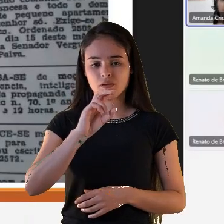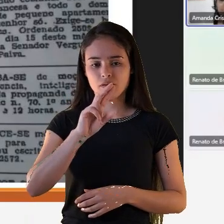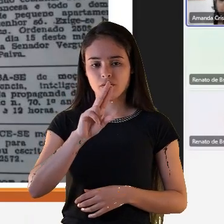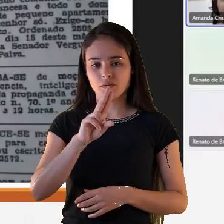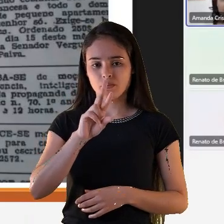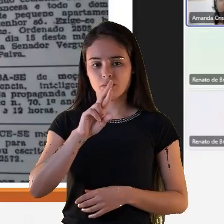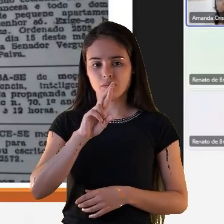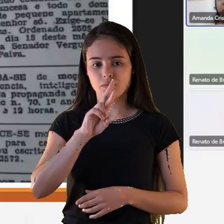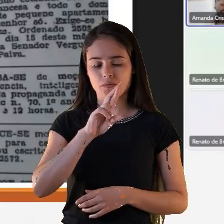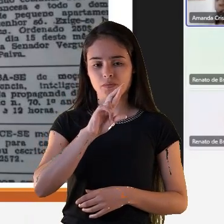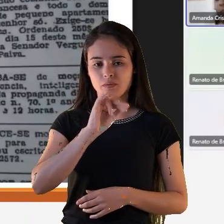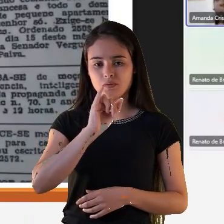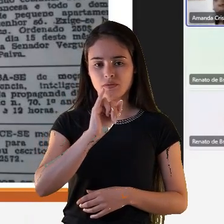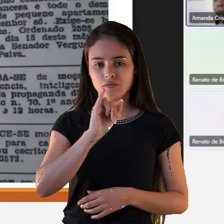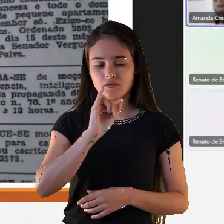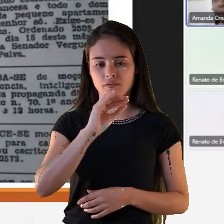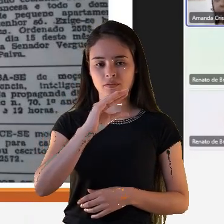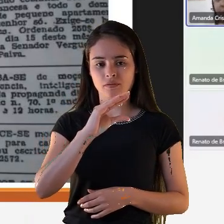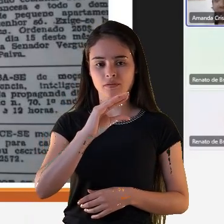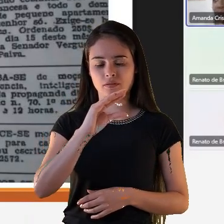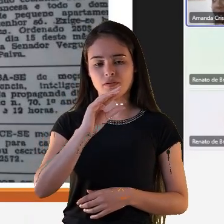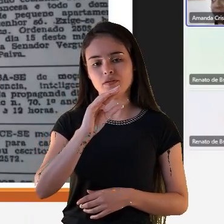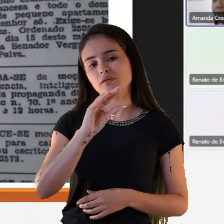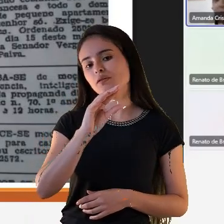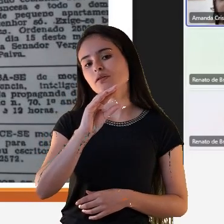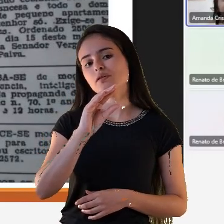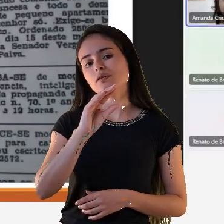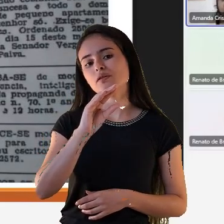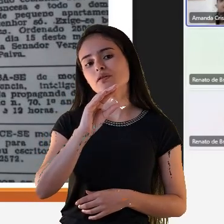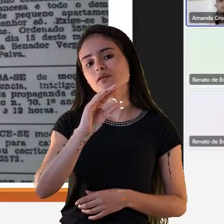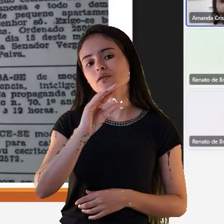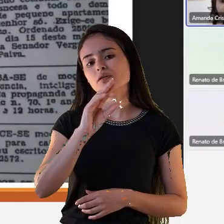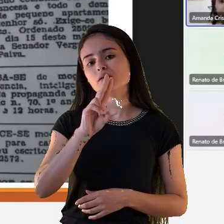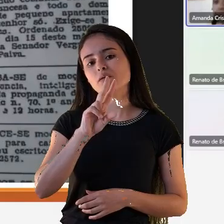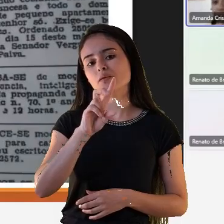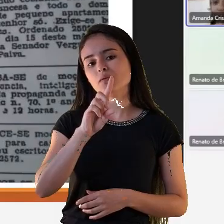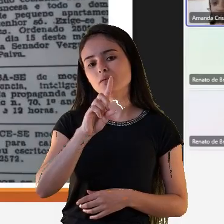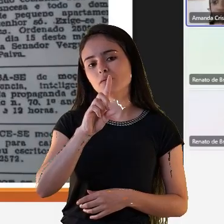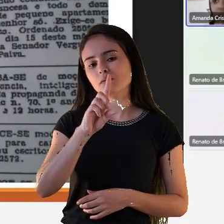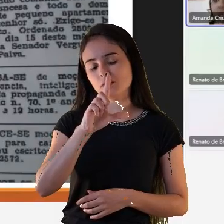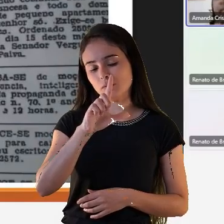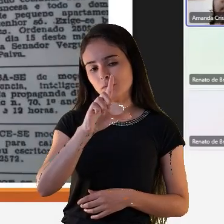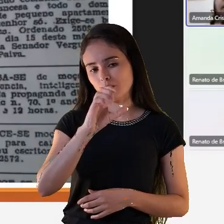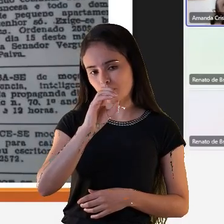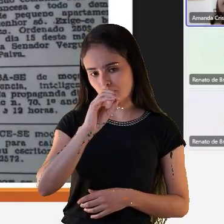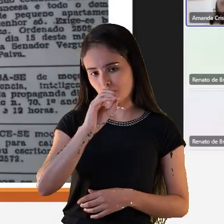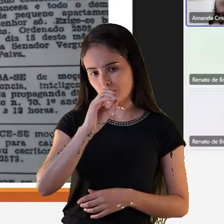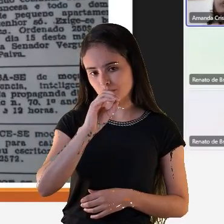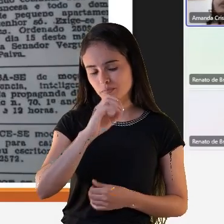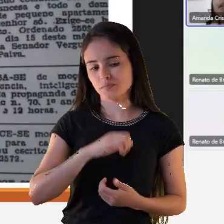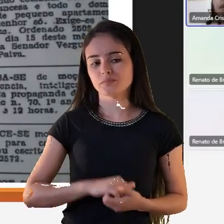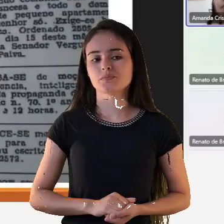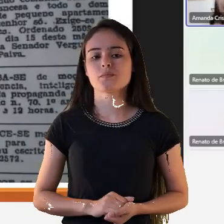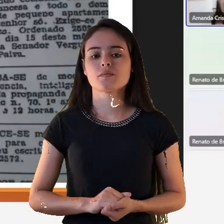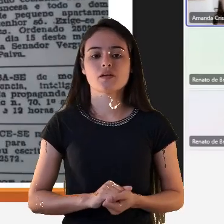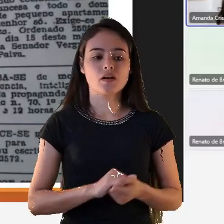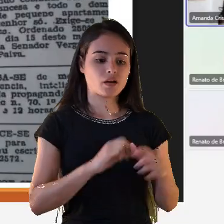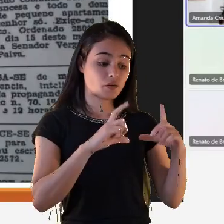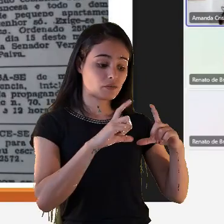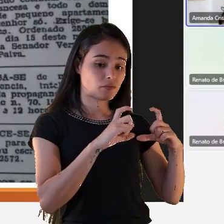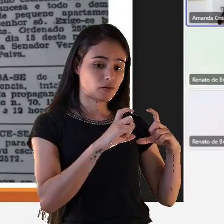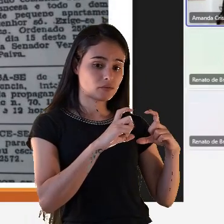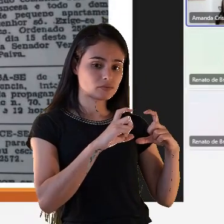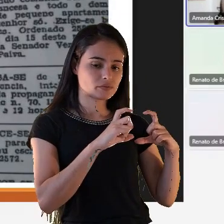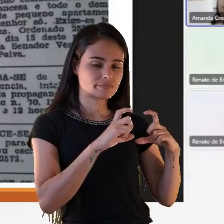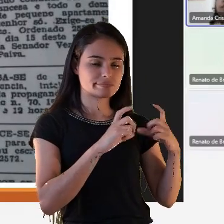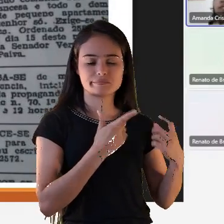currículo VIT, né, Vitae, para procurar emprego, também nunca coloquei foto, né? Porque eu